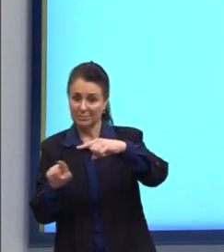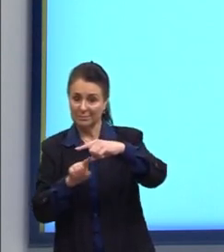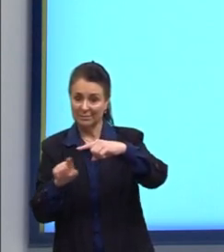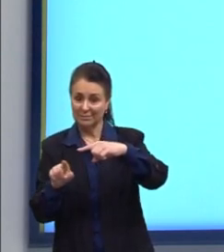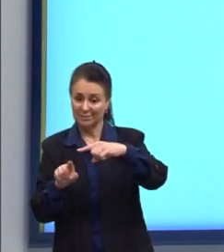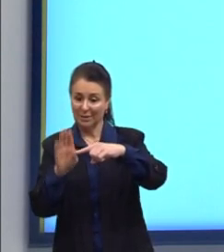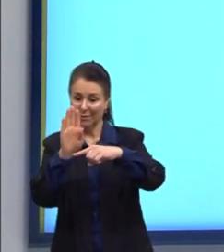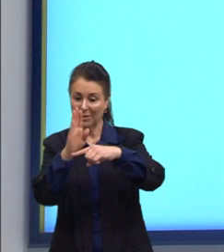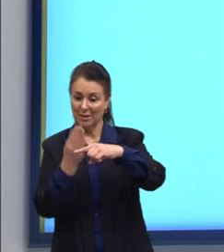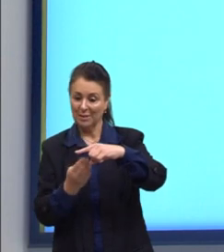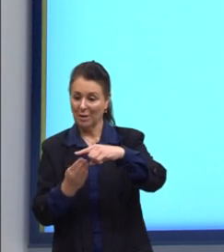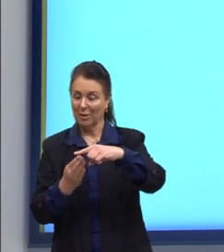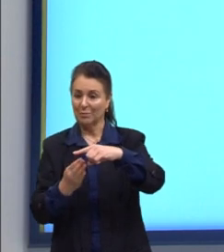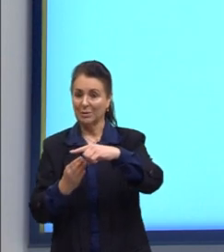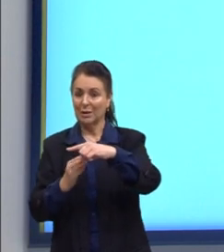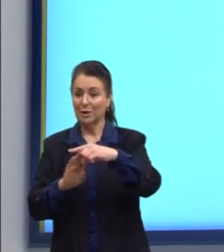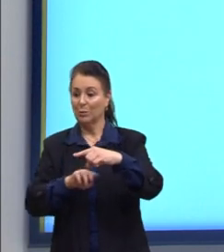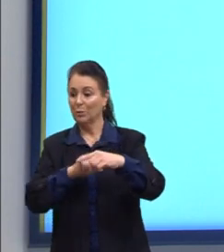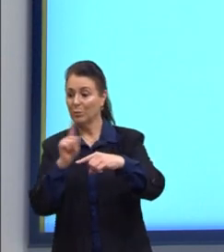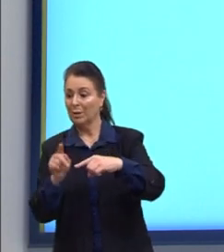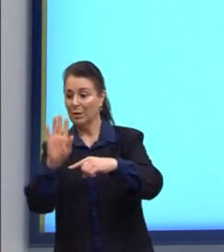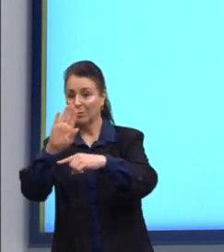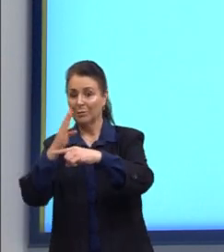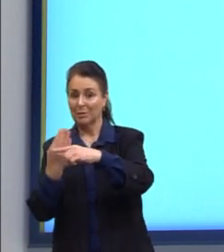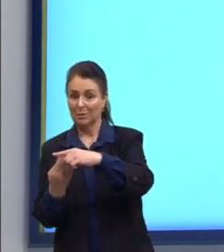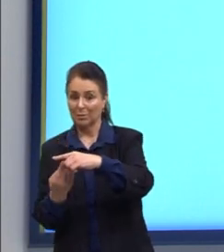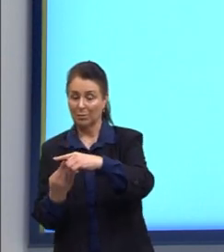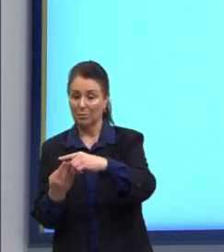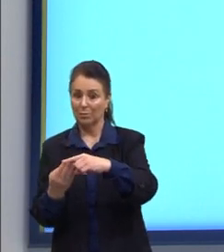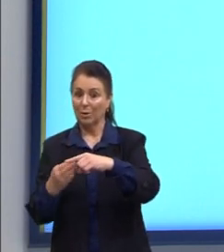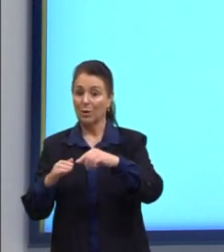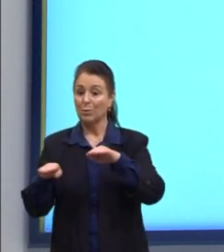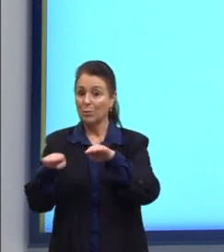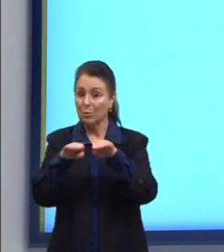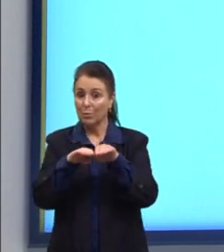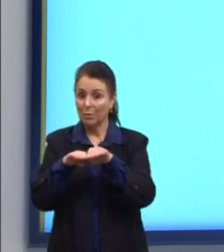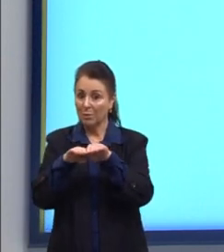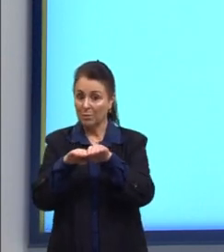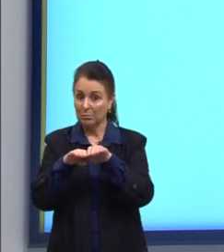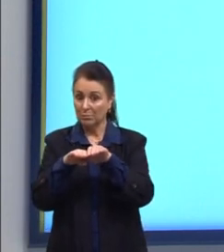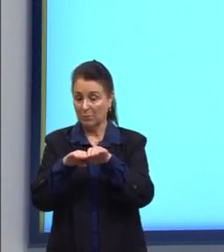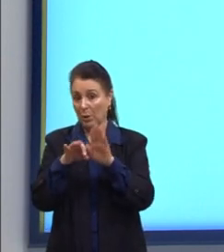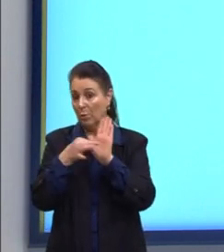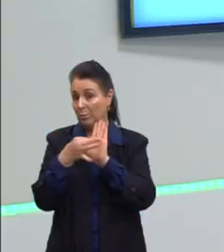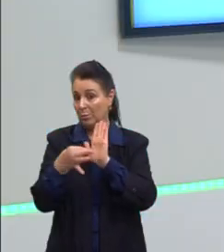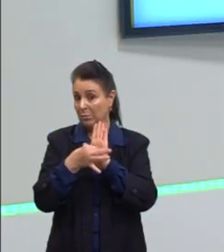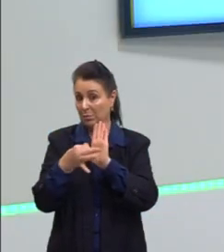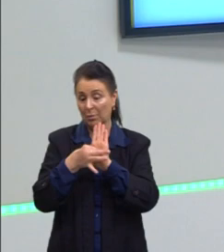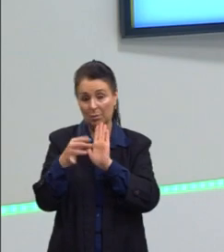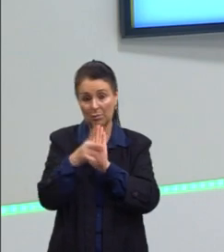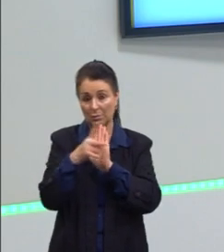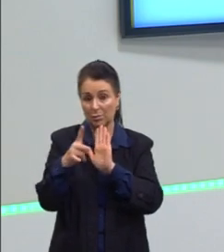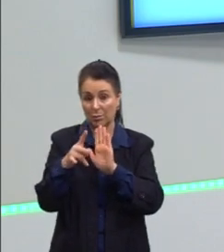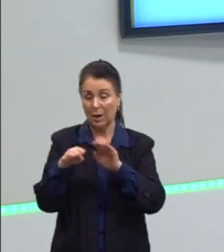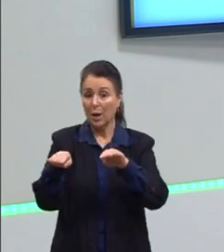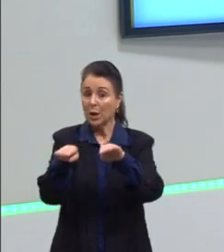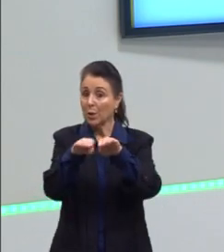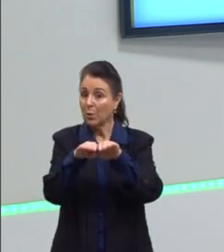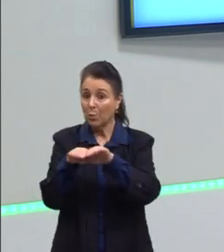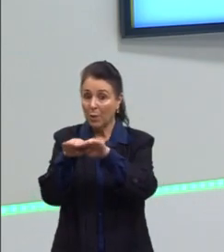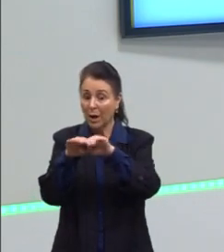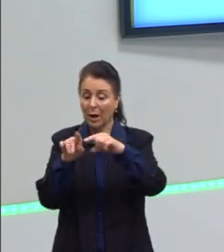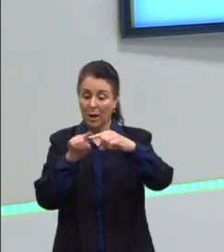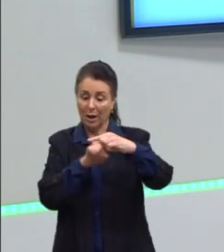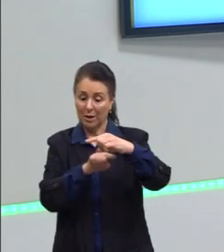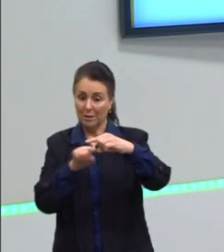da fração Vocês não precisam seguir esse formato mas é uma sugestão igual aos denominadores e depois a gente